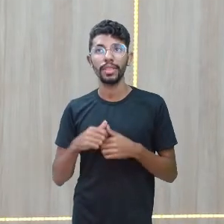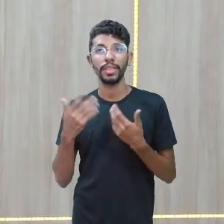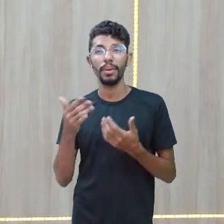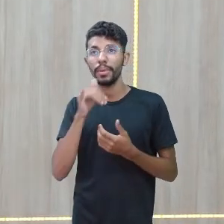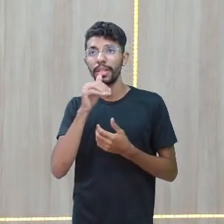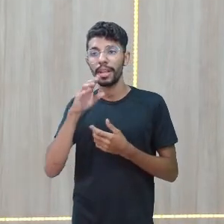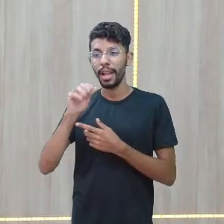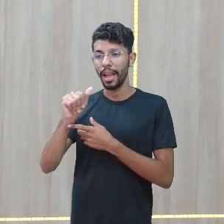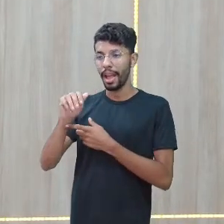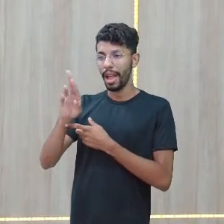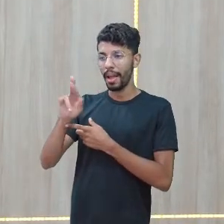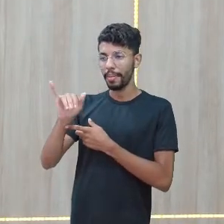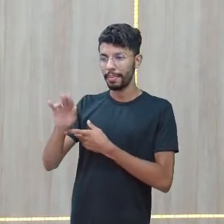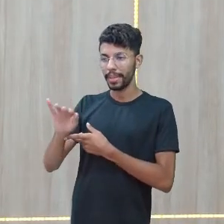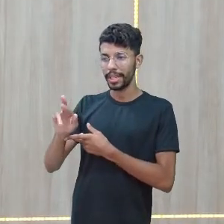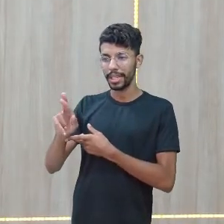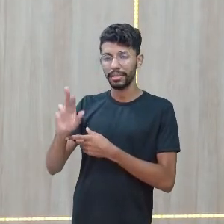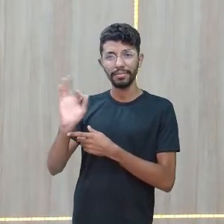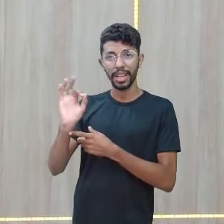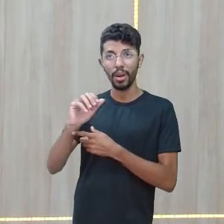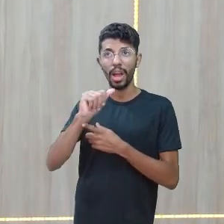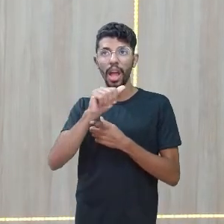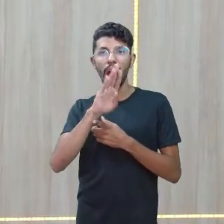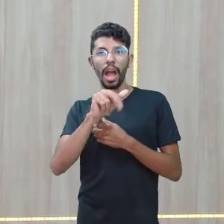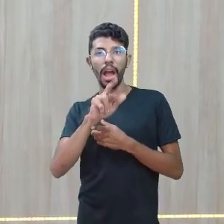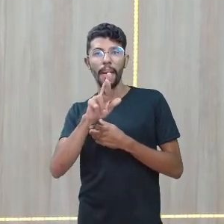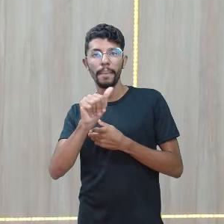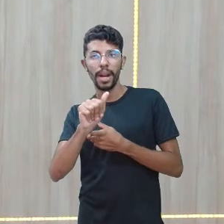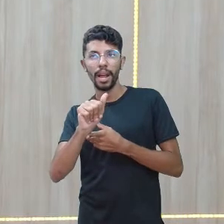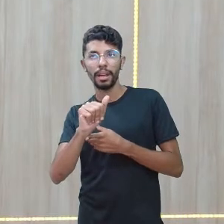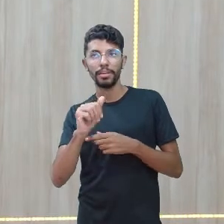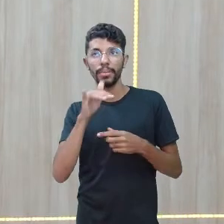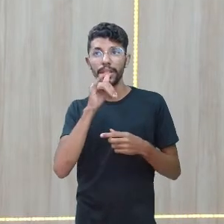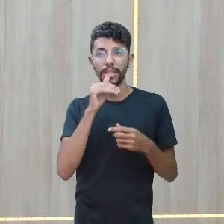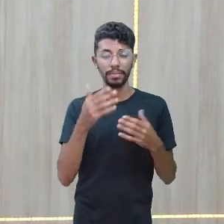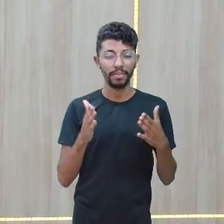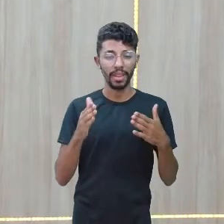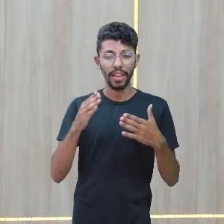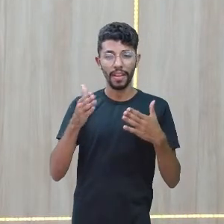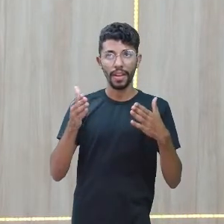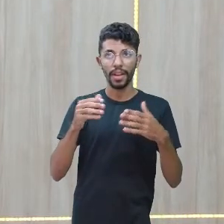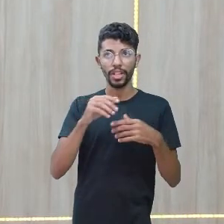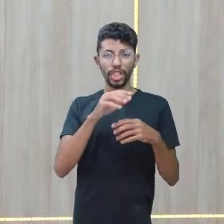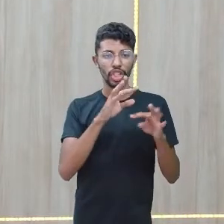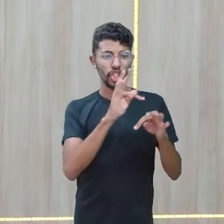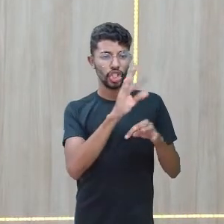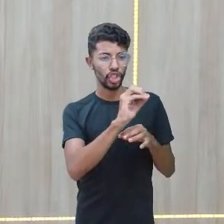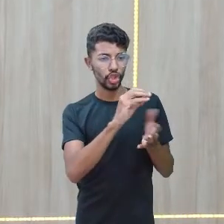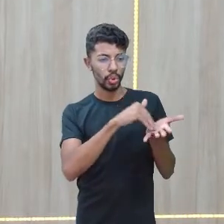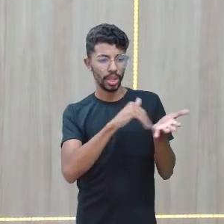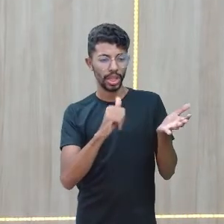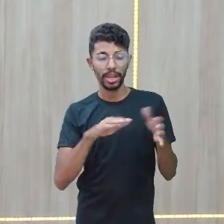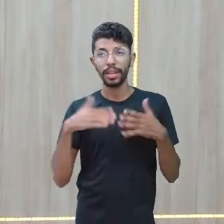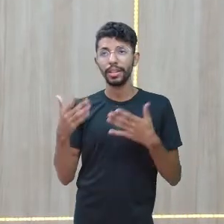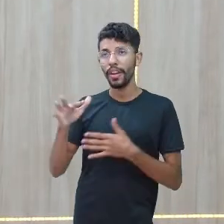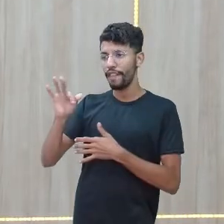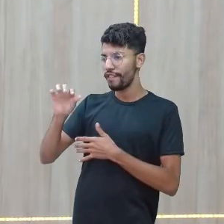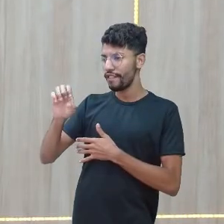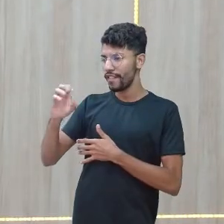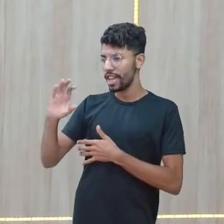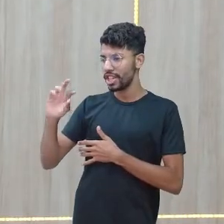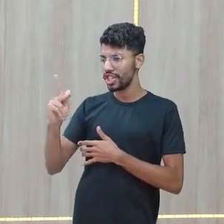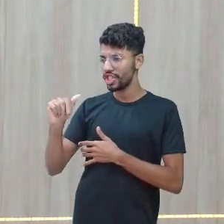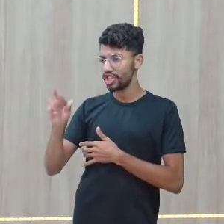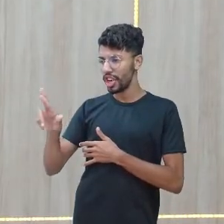esse to aqui, não vai ser mais fechar, vai ser feche. E assim por diante. Tirou o to, tirou esse R aqui, e a frase